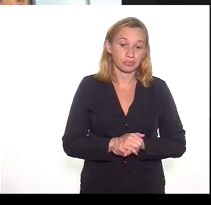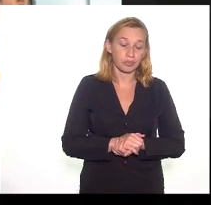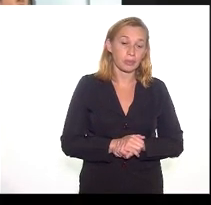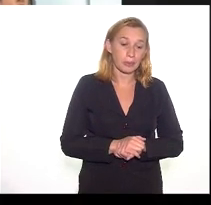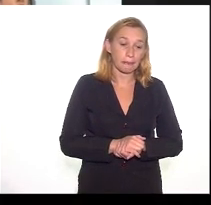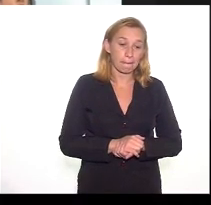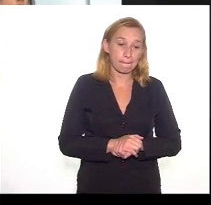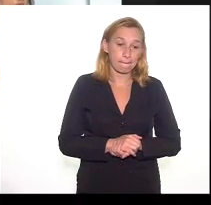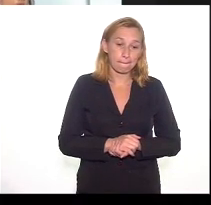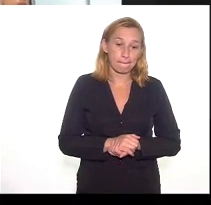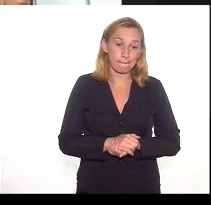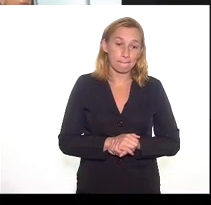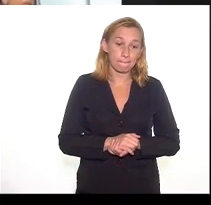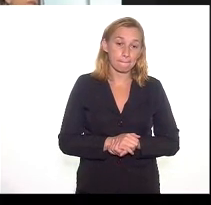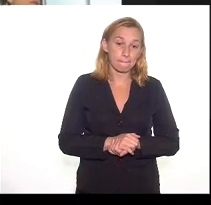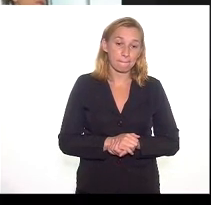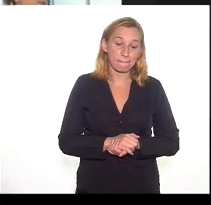Ok.